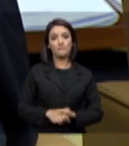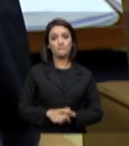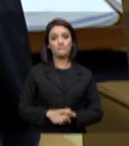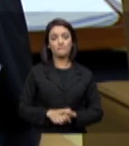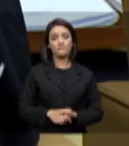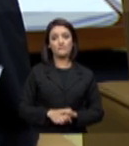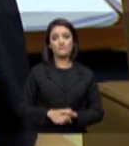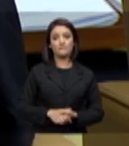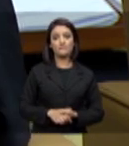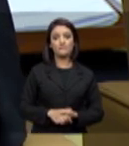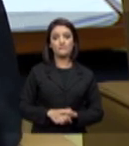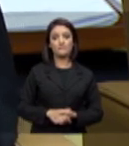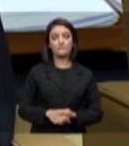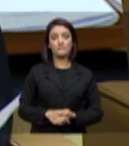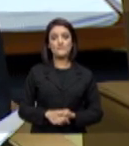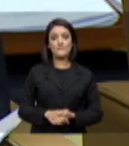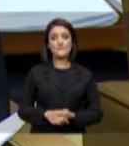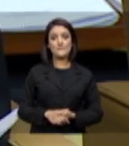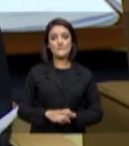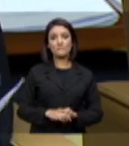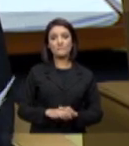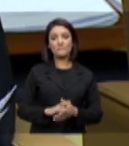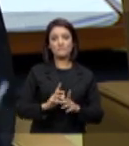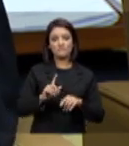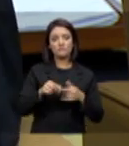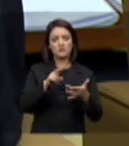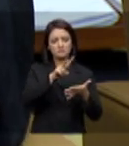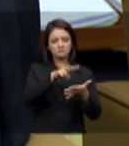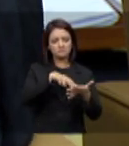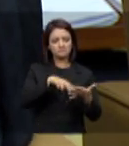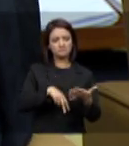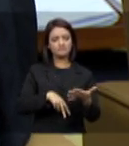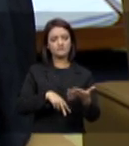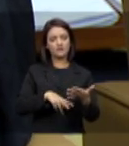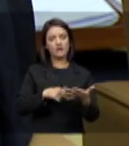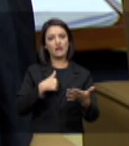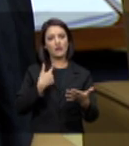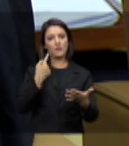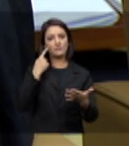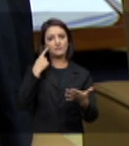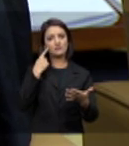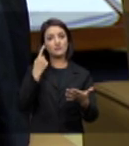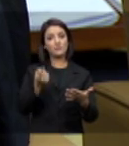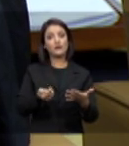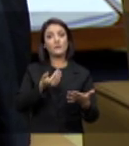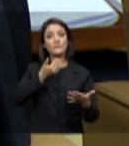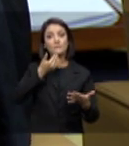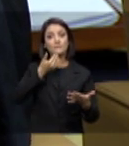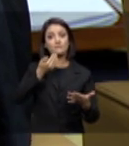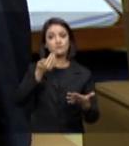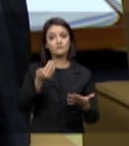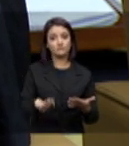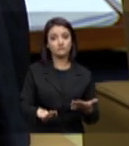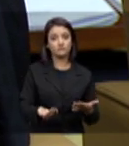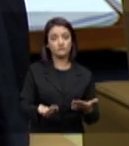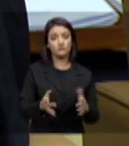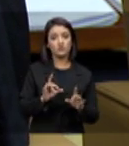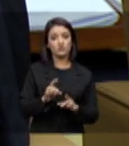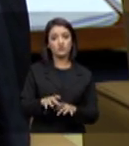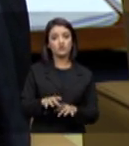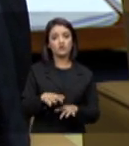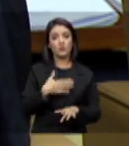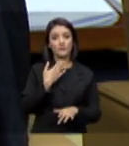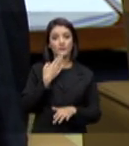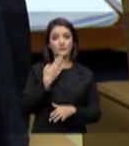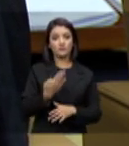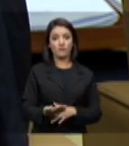apontado pelo instituto para conclamar simplesmente conclamar